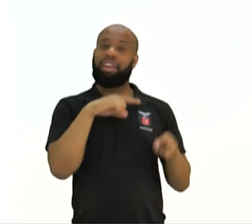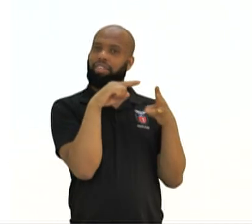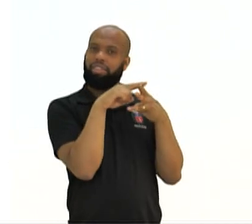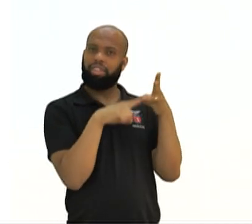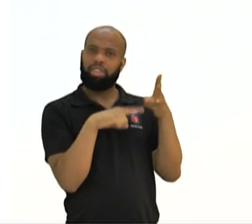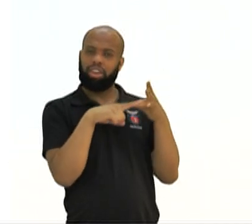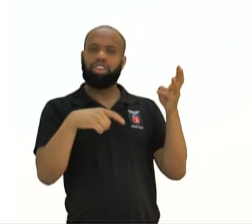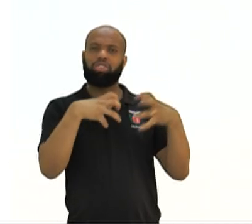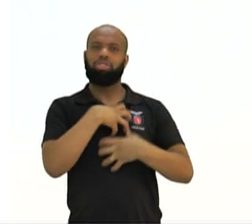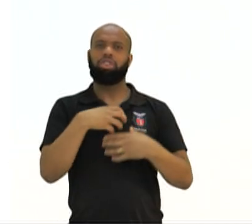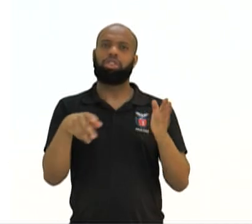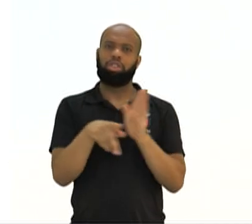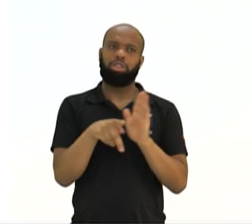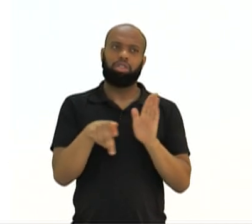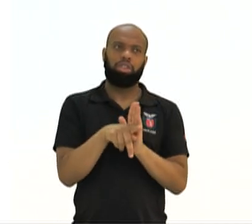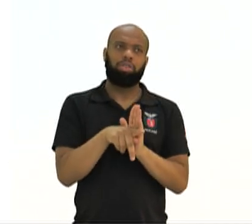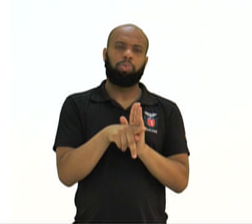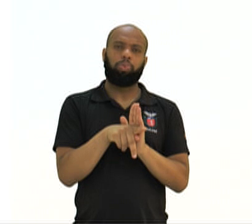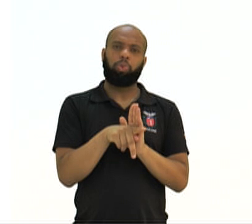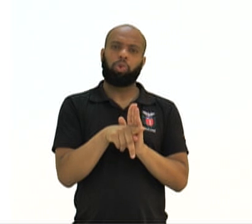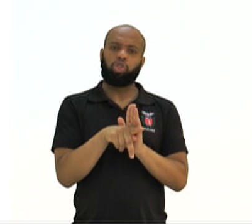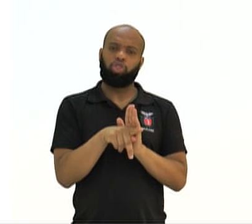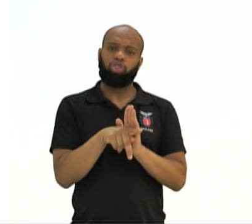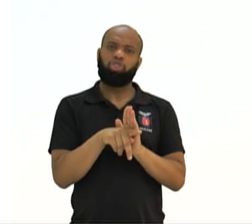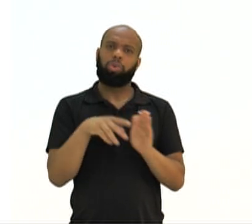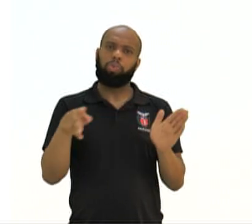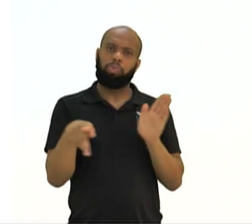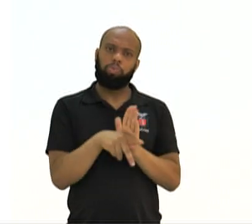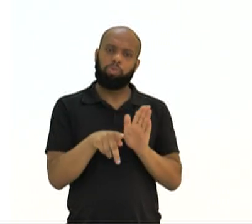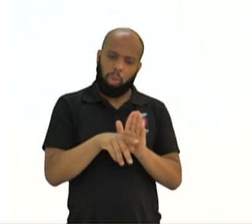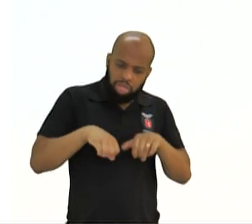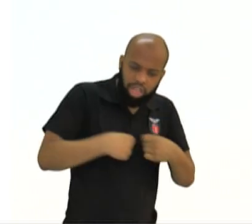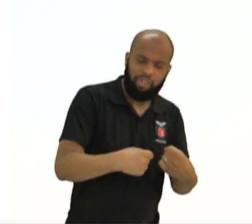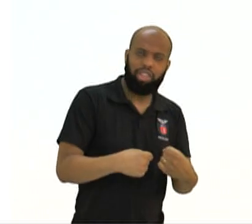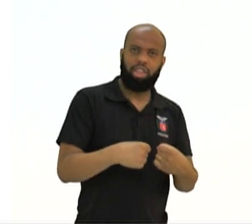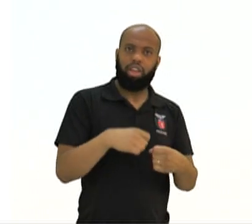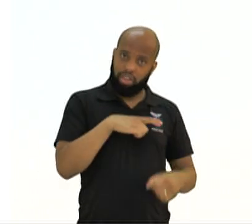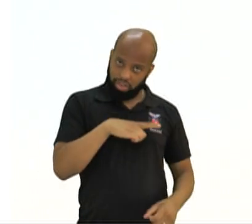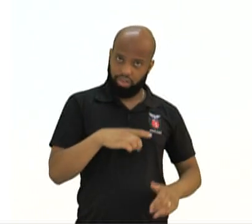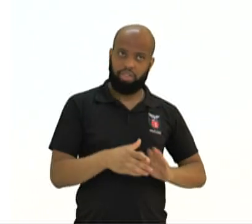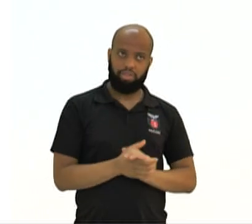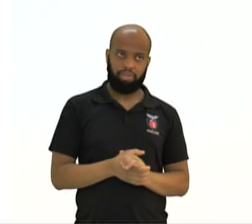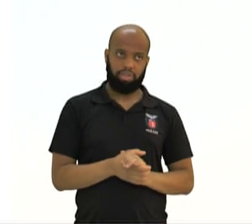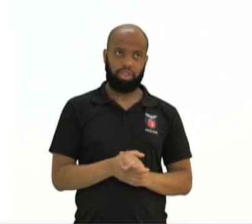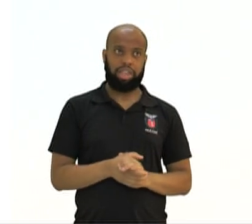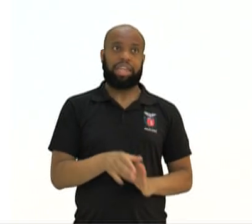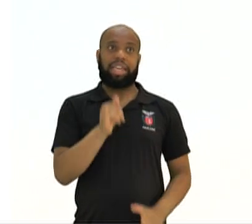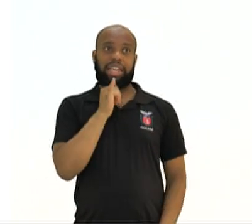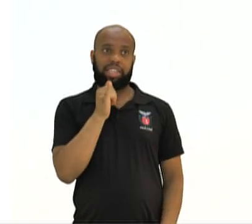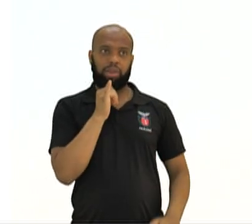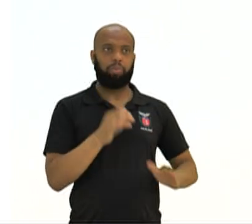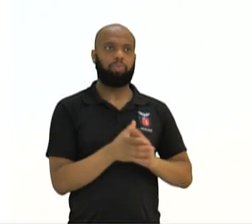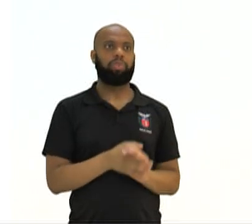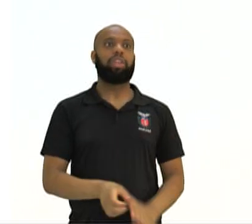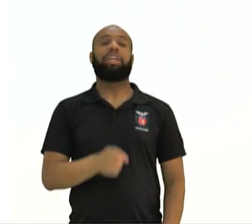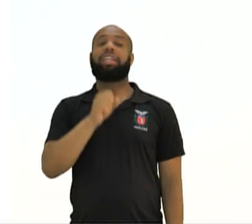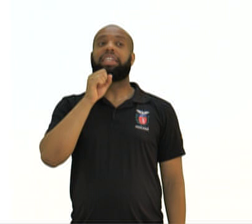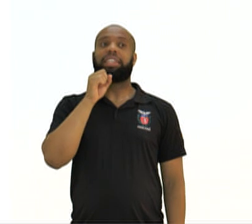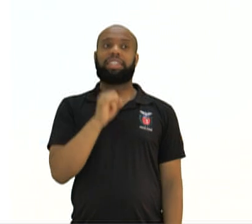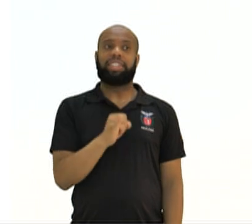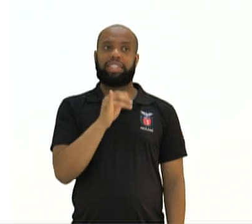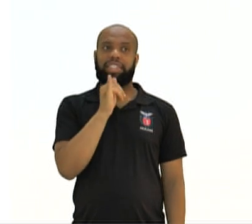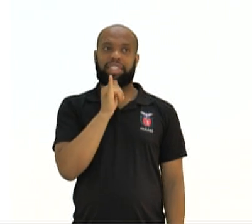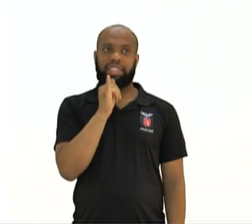de defesa. Quais são elas? Então, o rei ele pode capturar a peça que está ameaçando. Então, por exemplo, se o rei estivesse